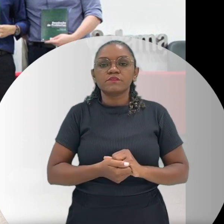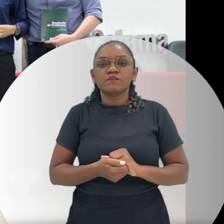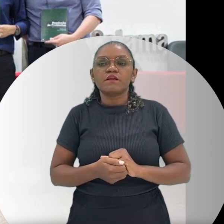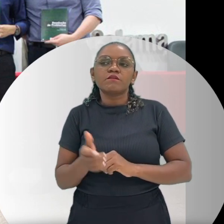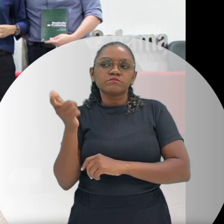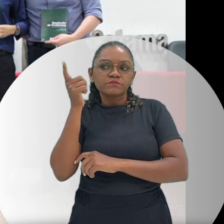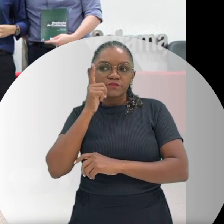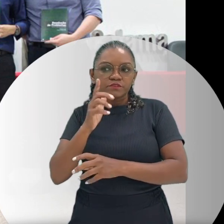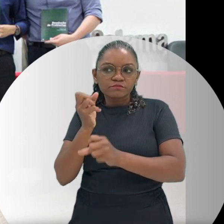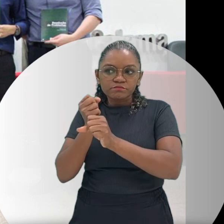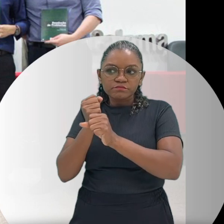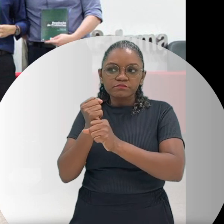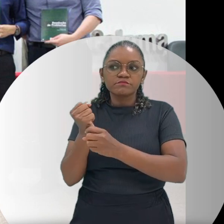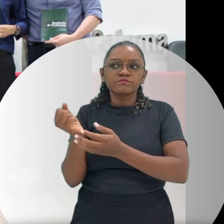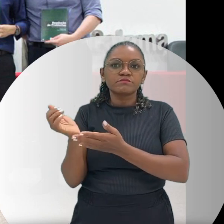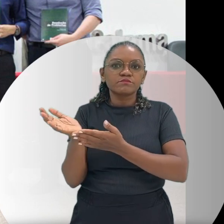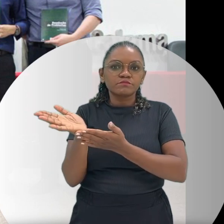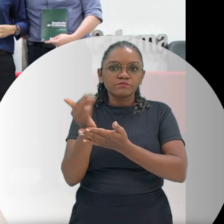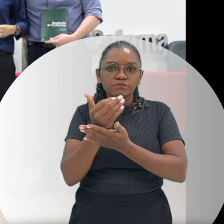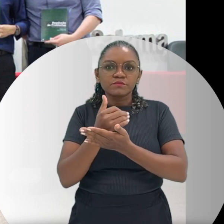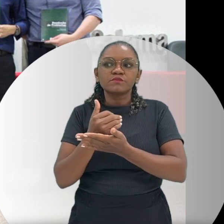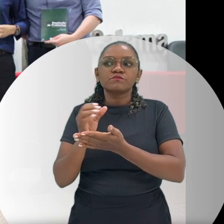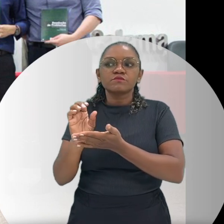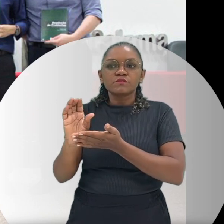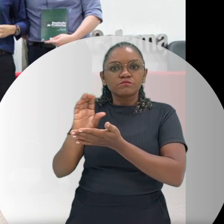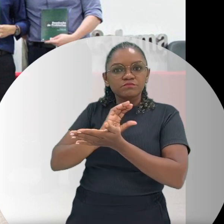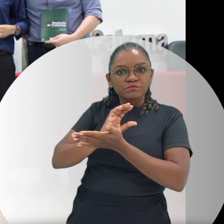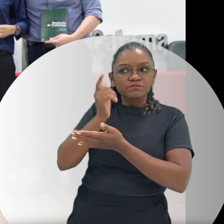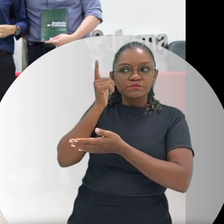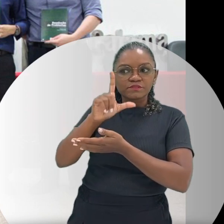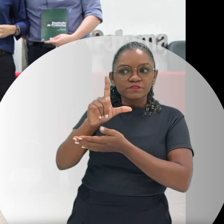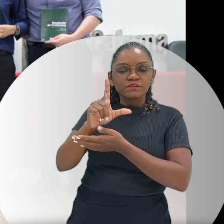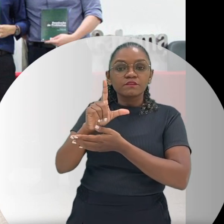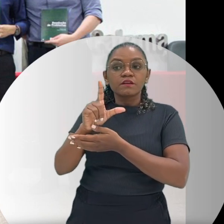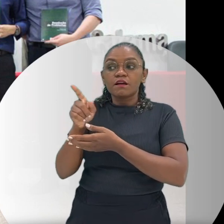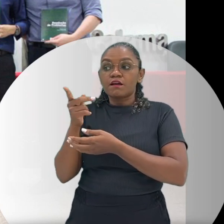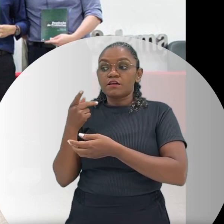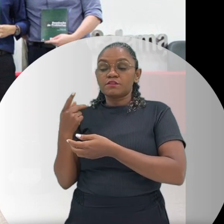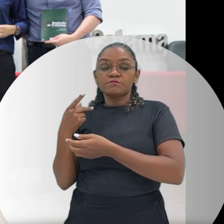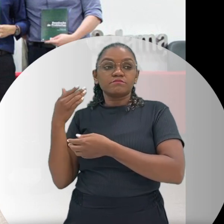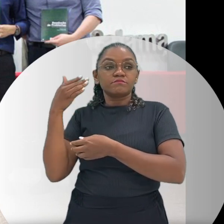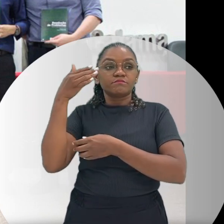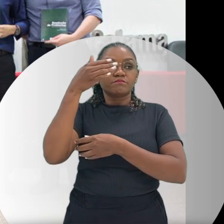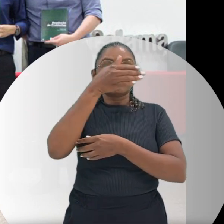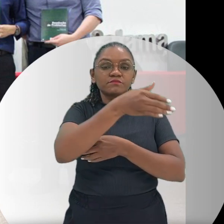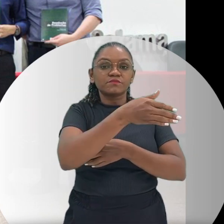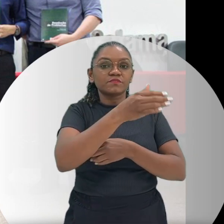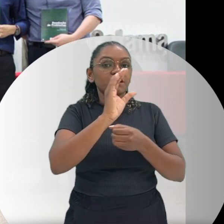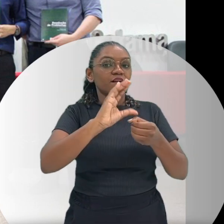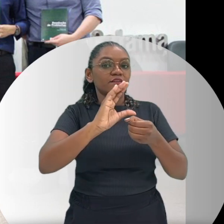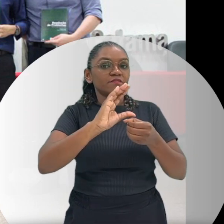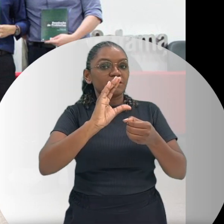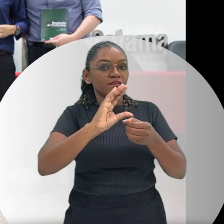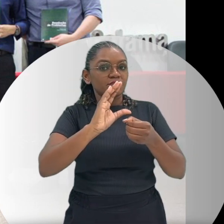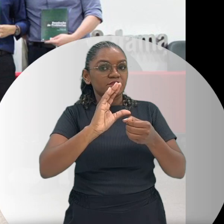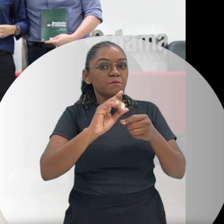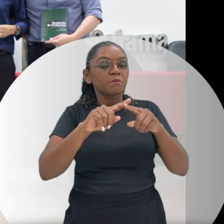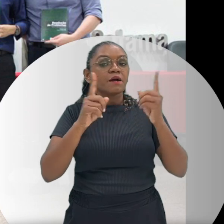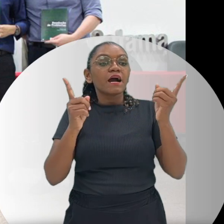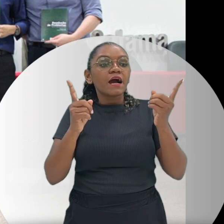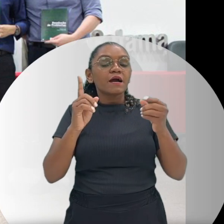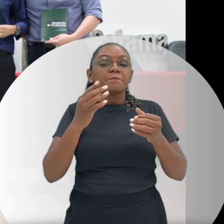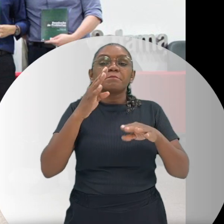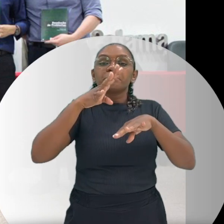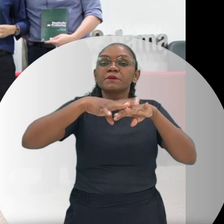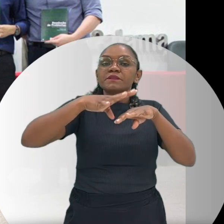financiamento e a gente foi a escolas de Porto Velho e de Candeeiro do Jamari com matemática, mas não a matemática convencional, mas uma matemática divertida, para